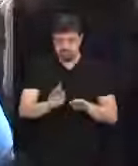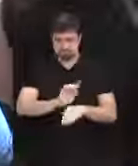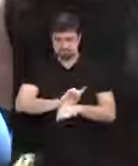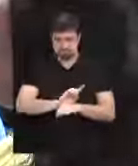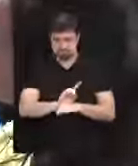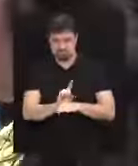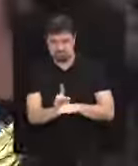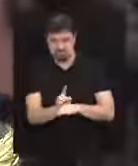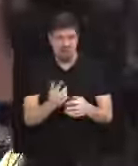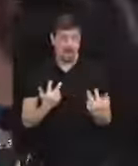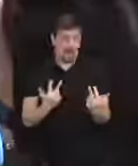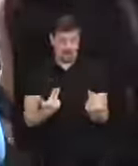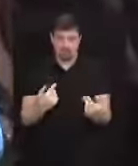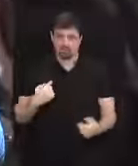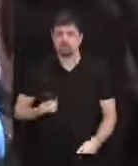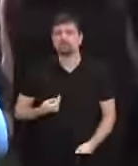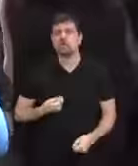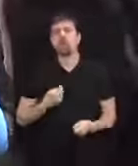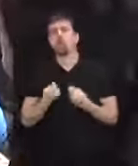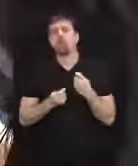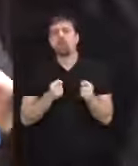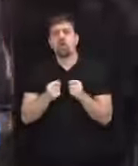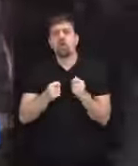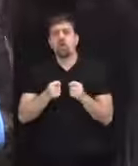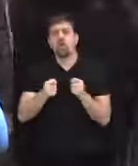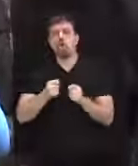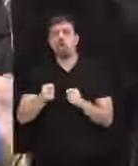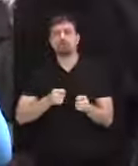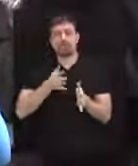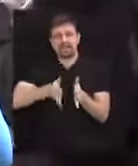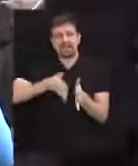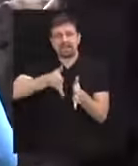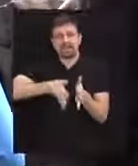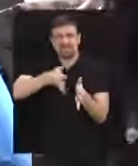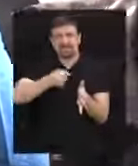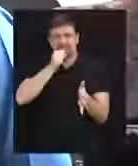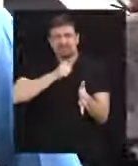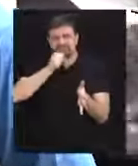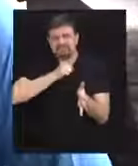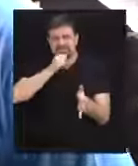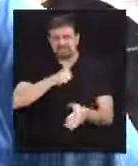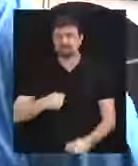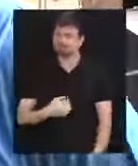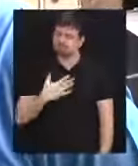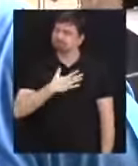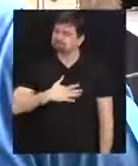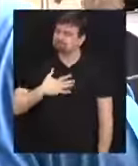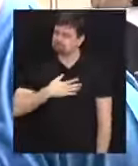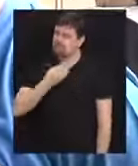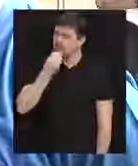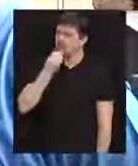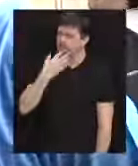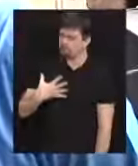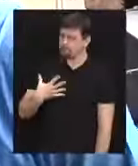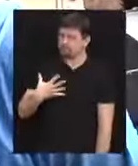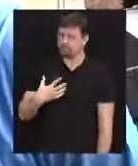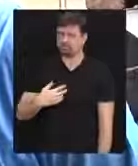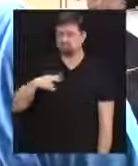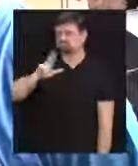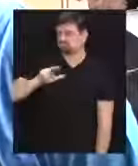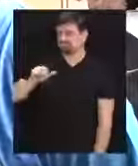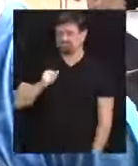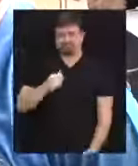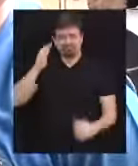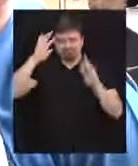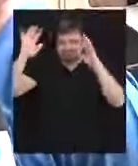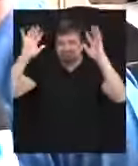E qual que é a sensação de comandar uma máquina tão antiga que vem do século XIX? Ah, uma sensação boa, né? Certo? Eu